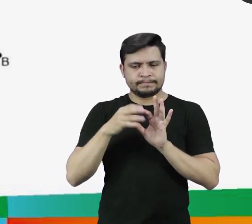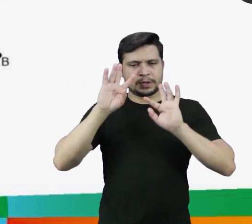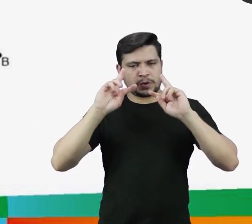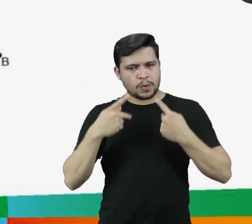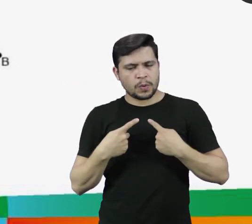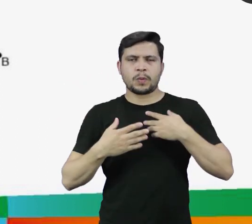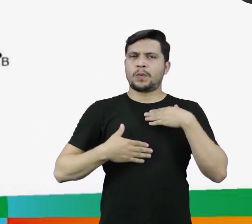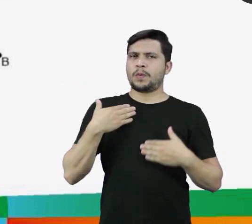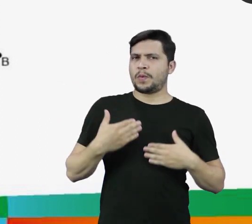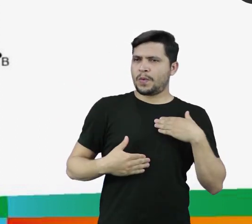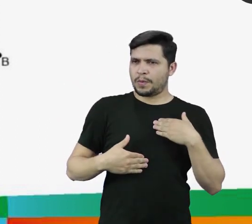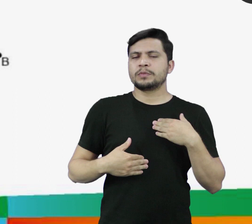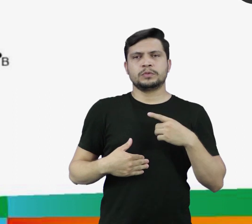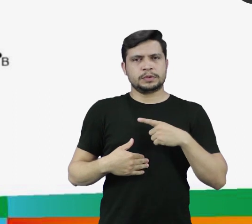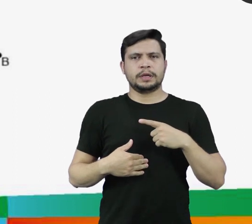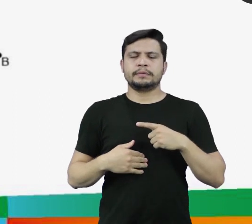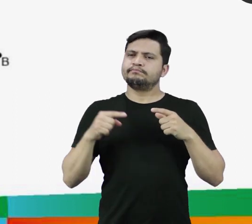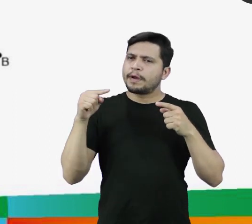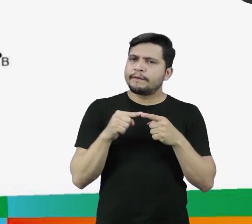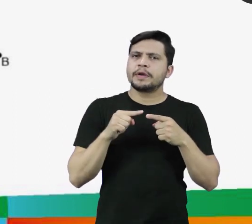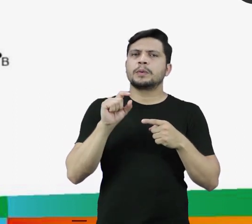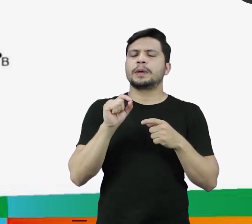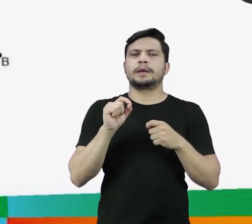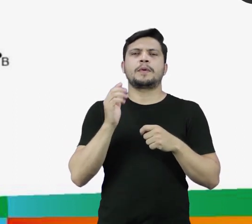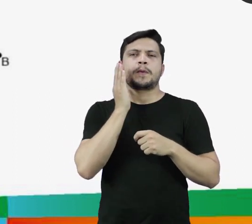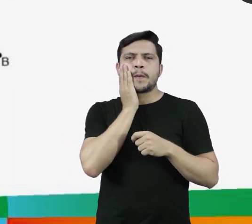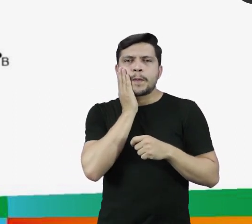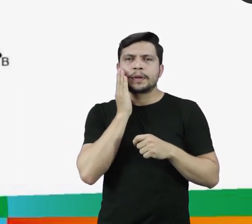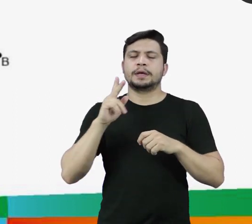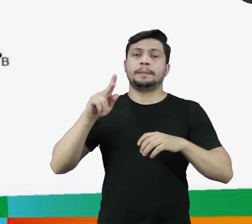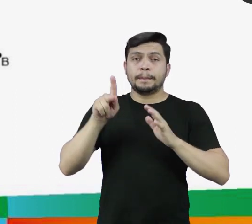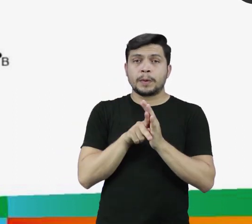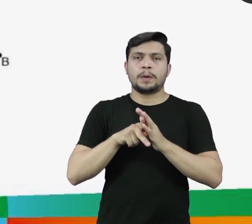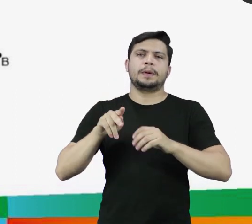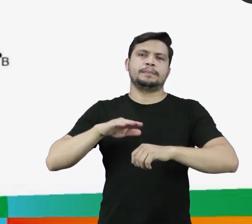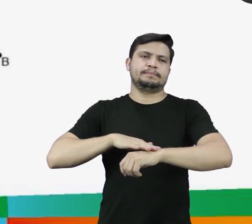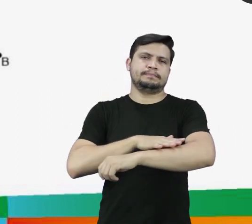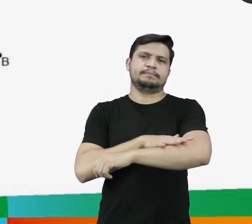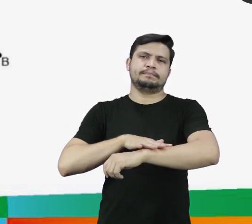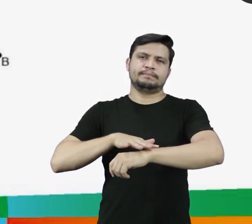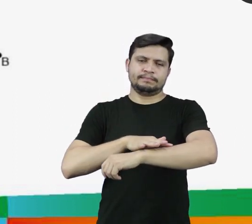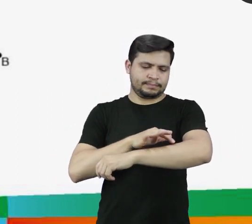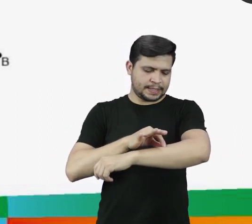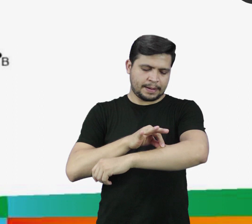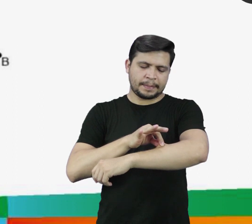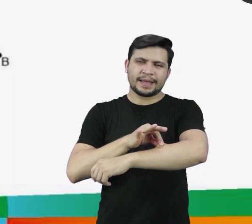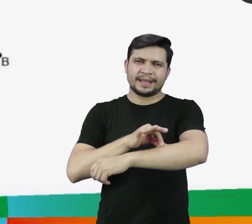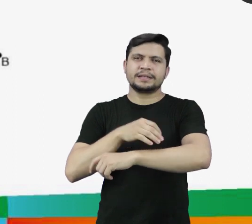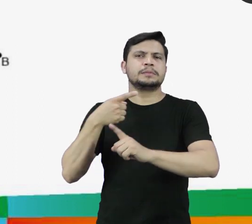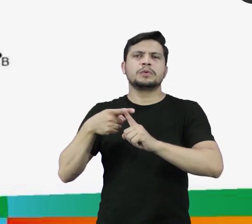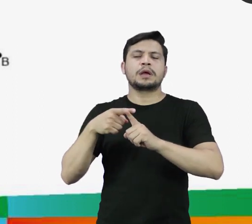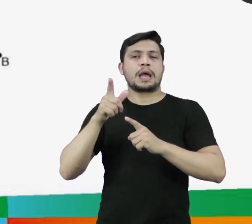com a umidade da pele, né? Claro, por quê? Porque a água, no caso, ela também possui suas propriedades de condução e de